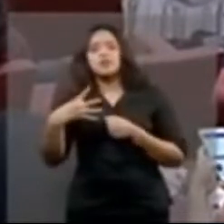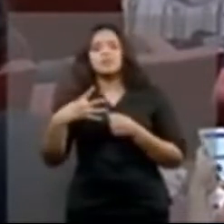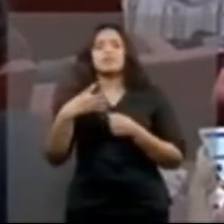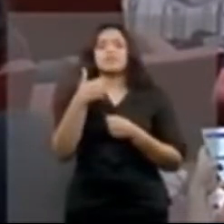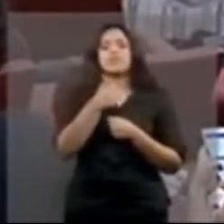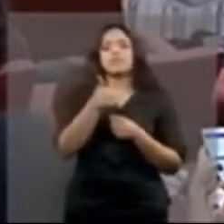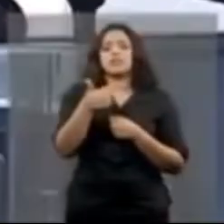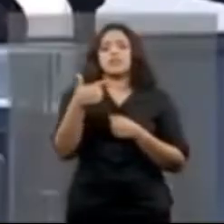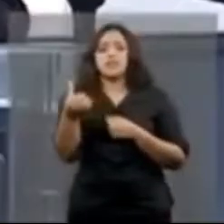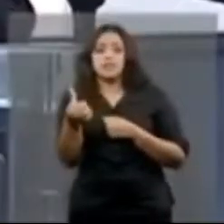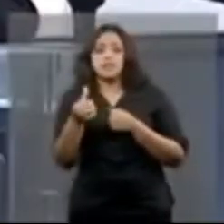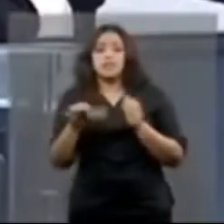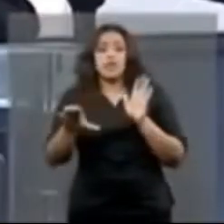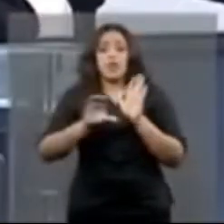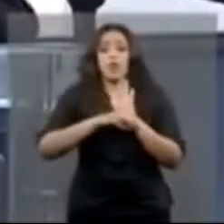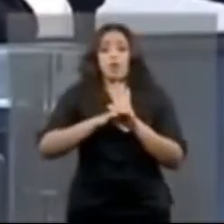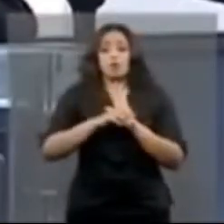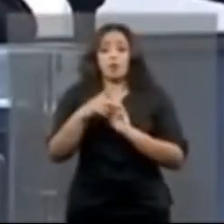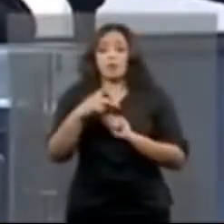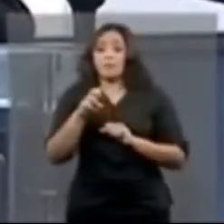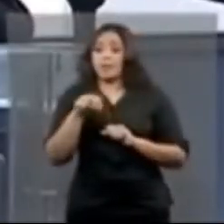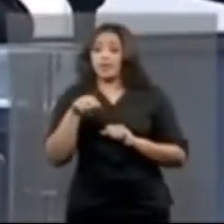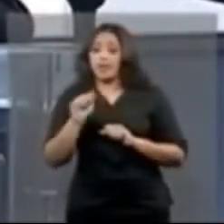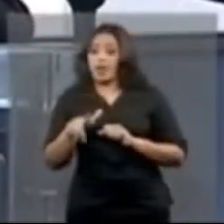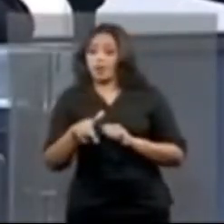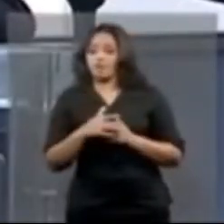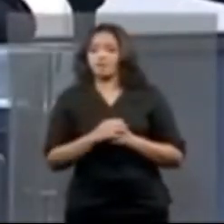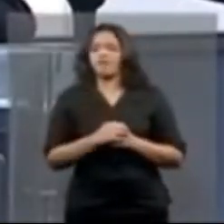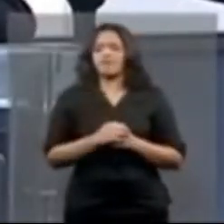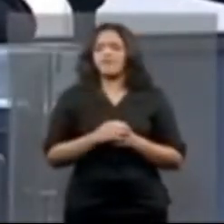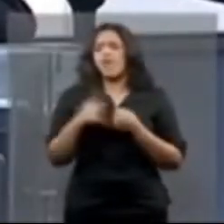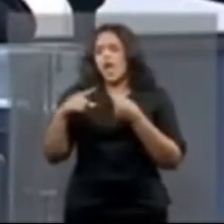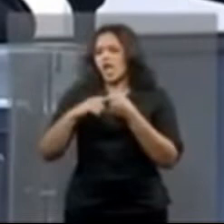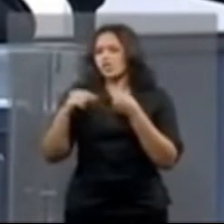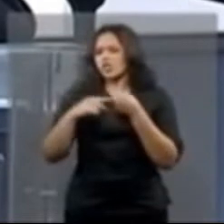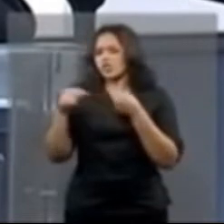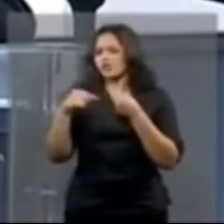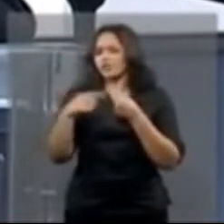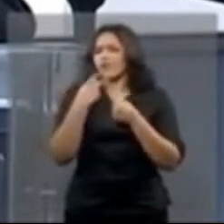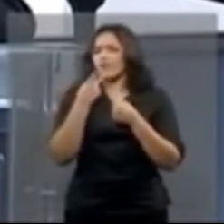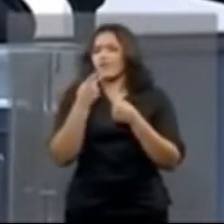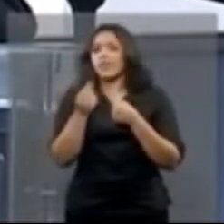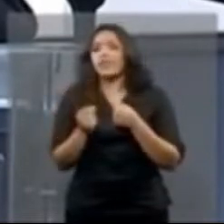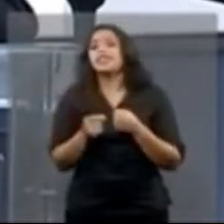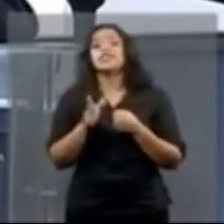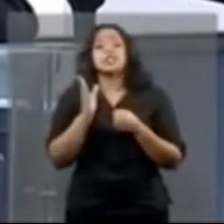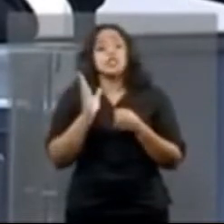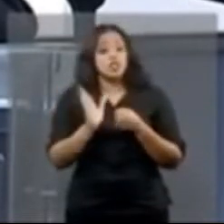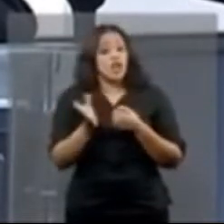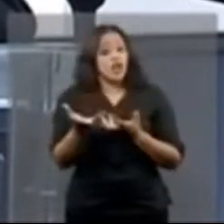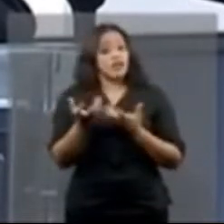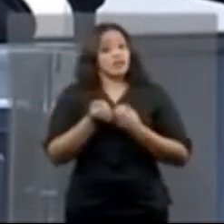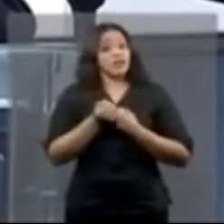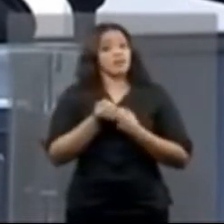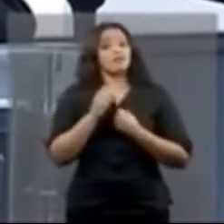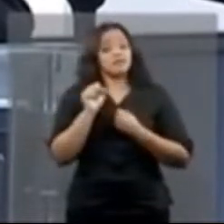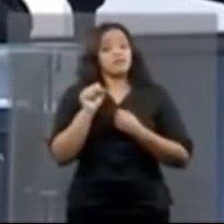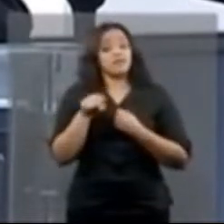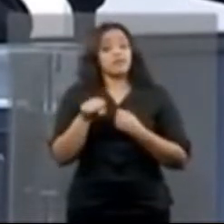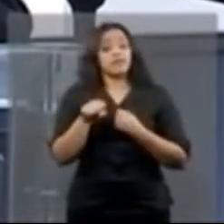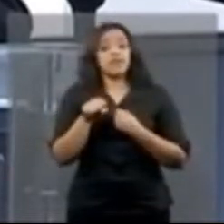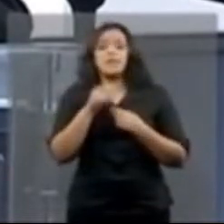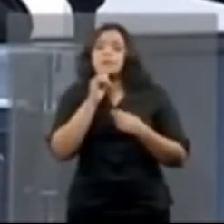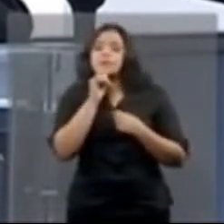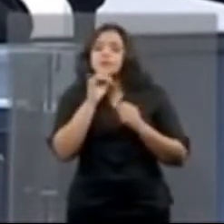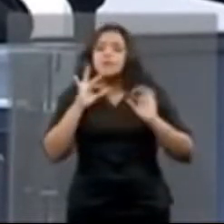Penal. A questão jurídica dos números 124 e 126 foi recepcionada, sim,